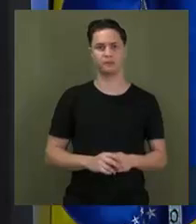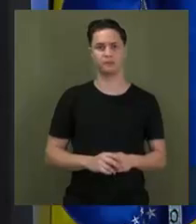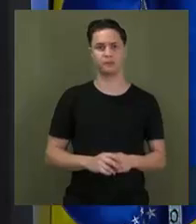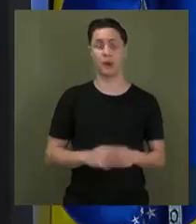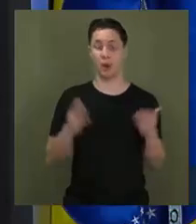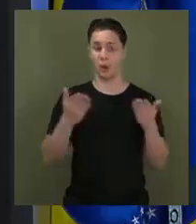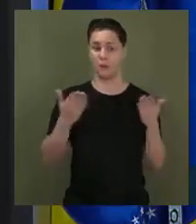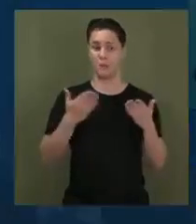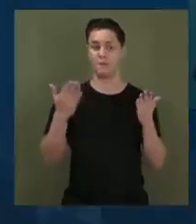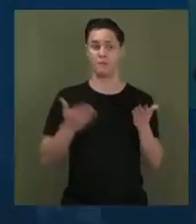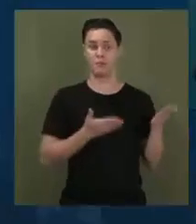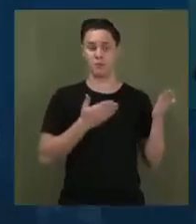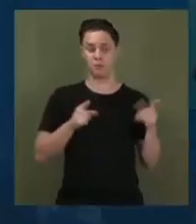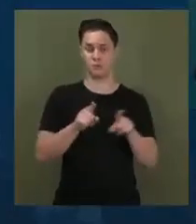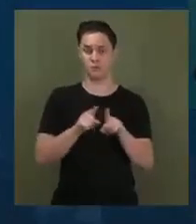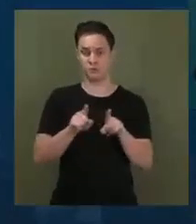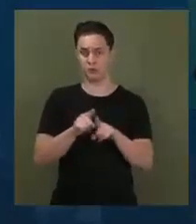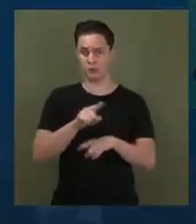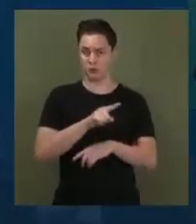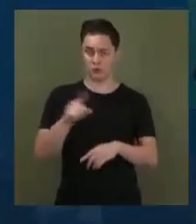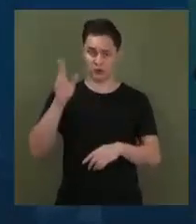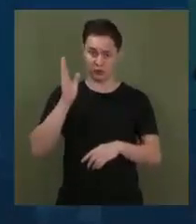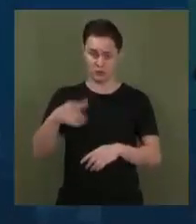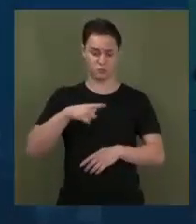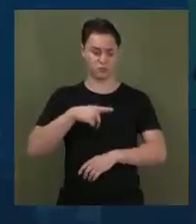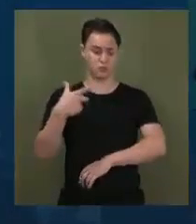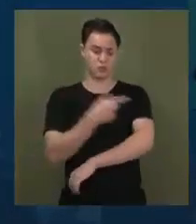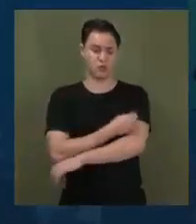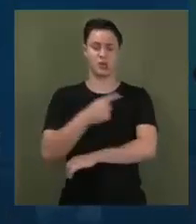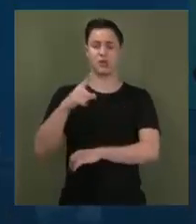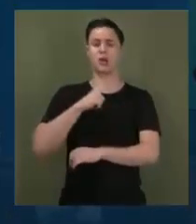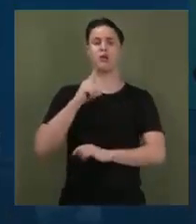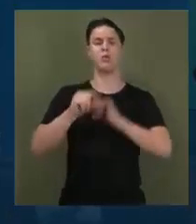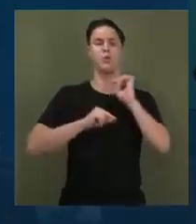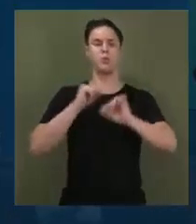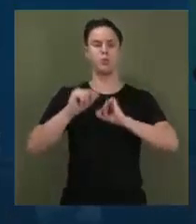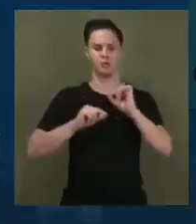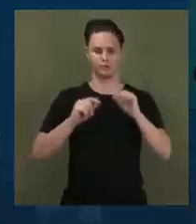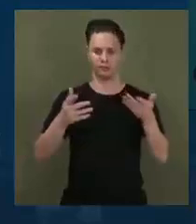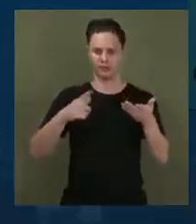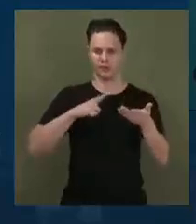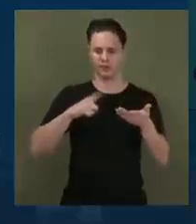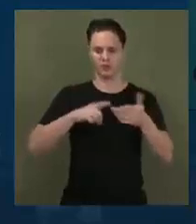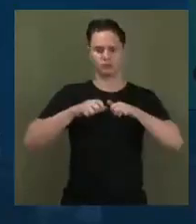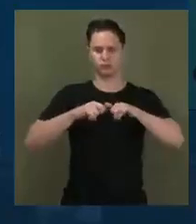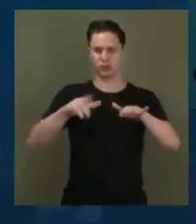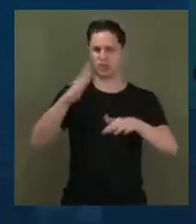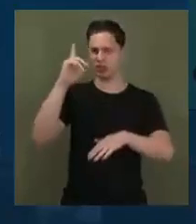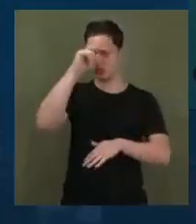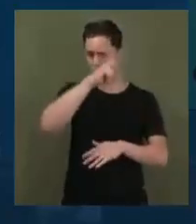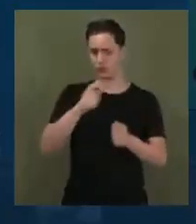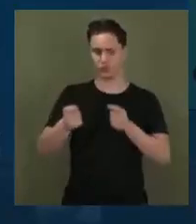Aqui também, quem foi inoculado, ocorre uma infecção de difícil controle,